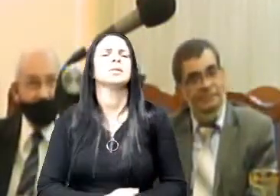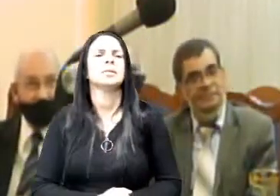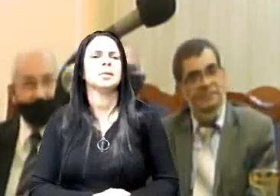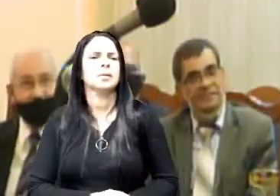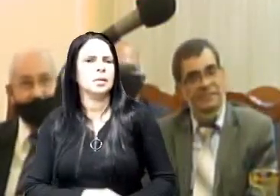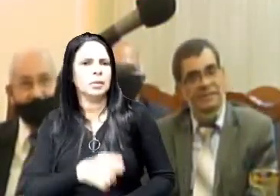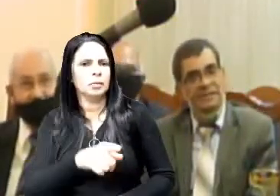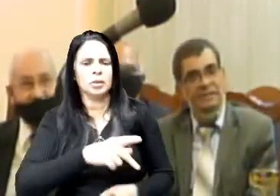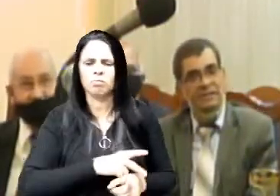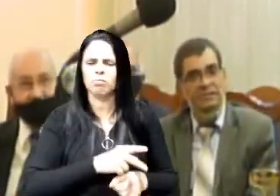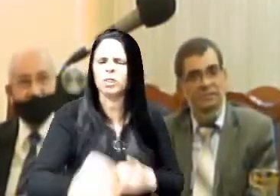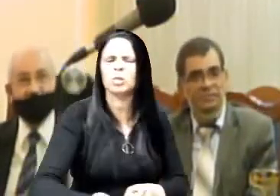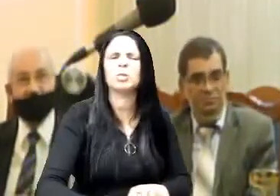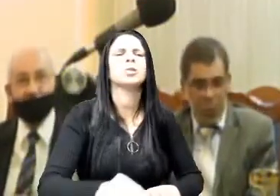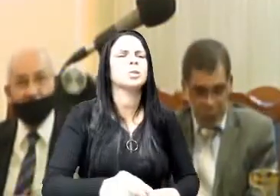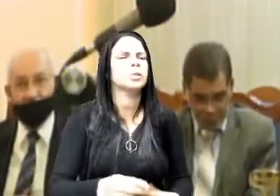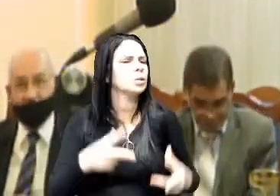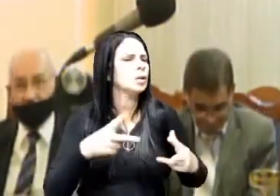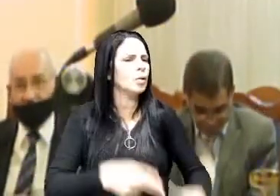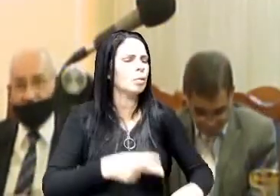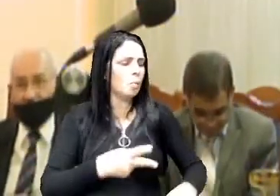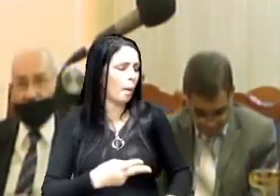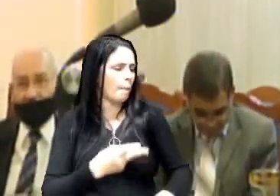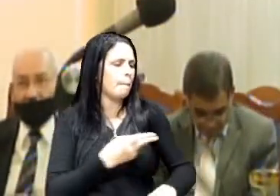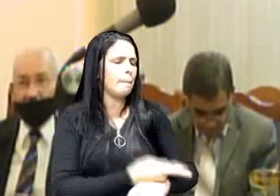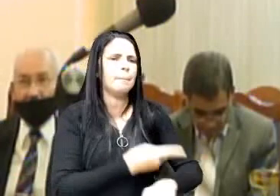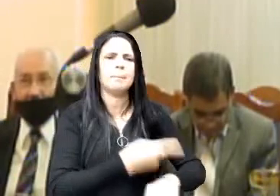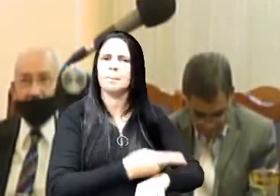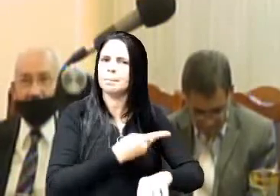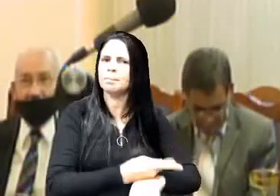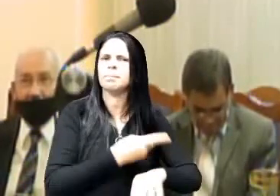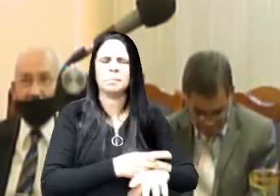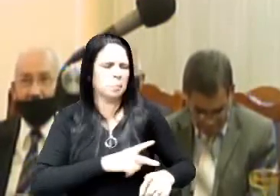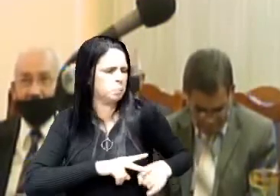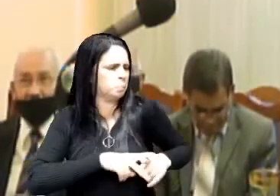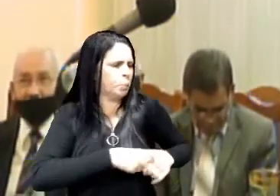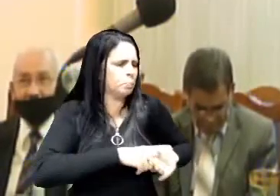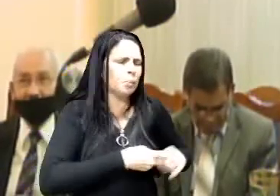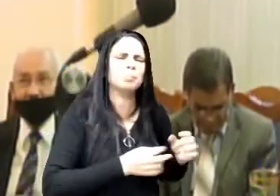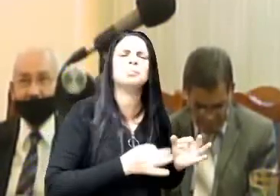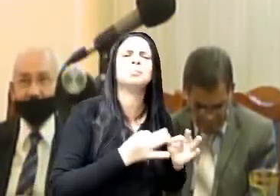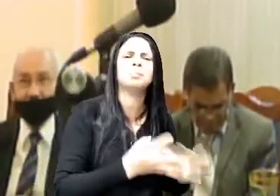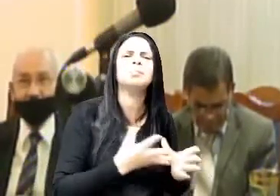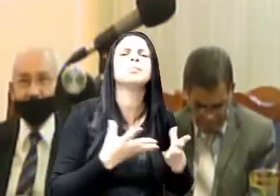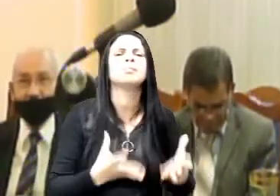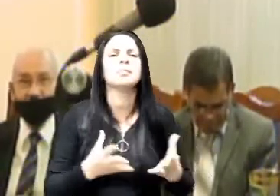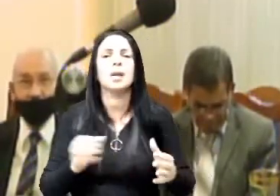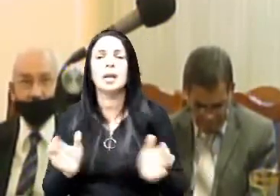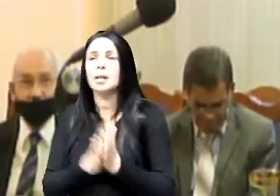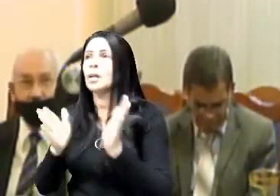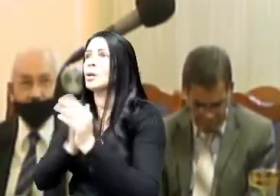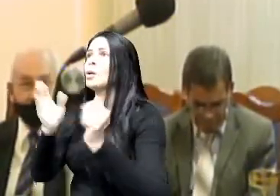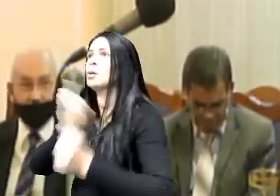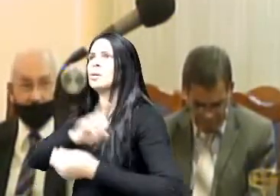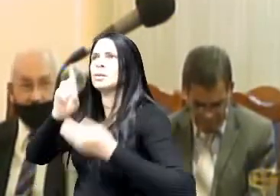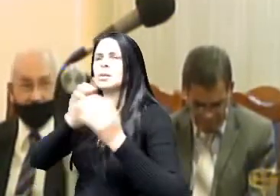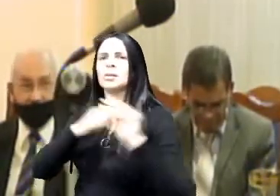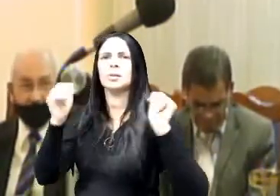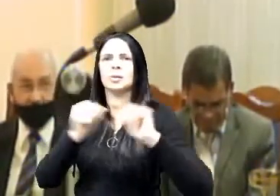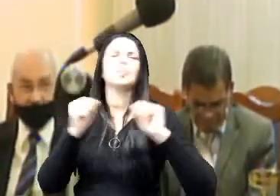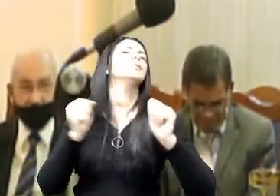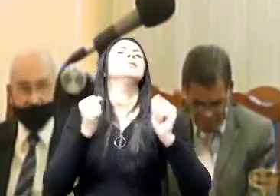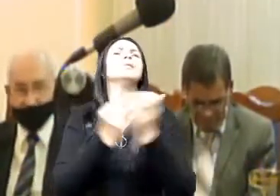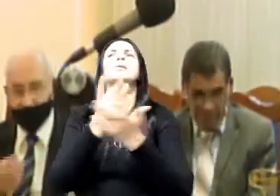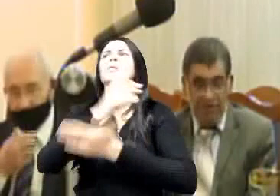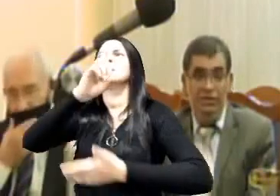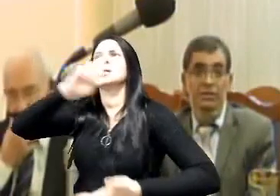como a prata. Dê glória a esse Deus esta noite. Satanás queria